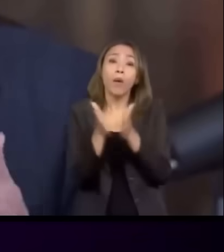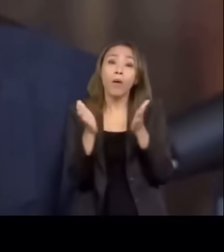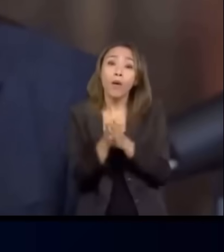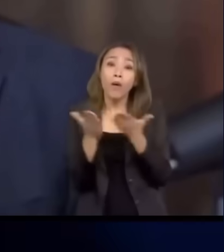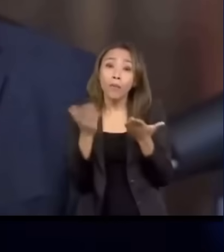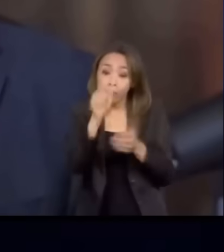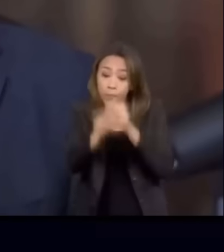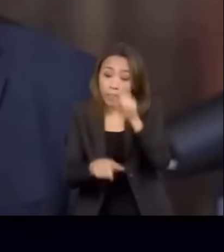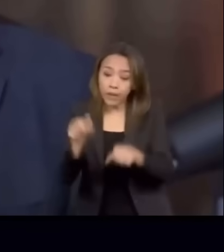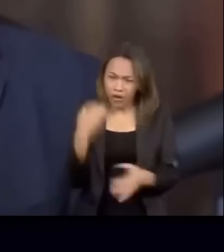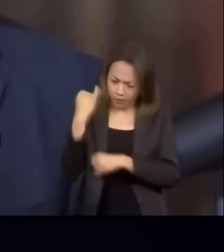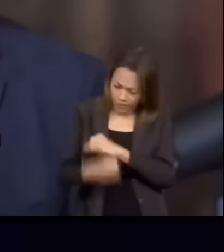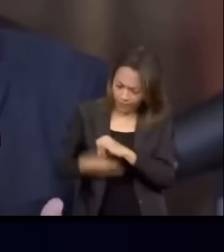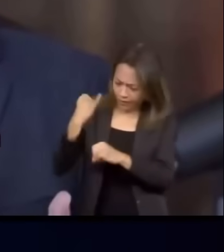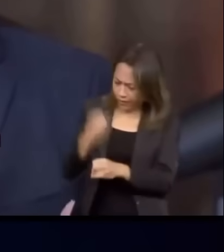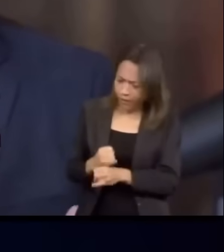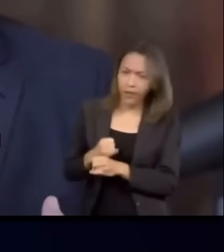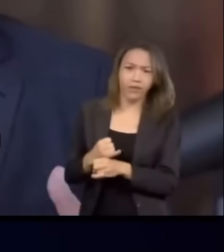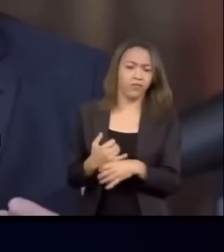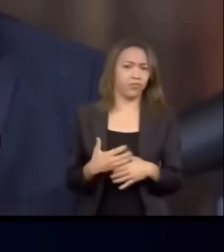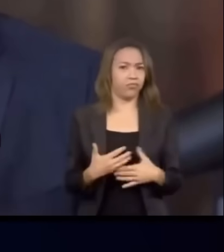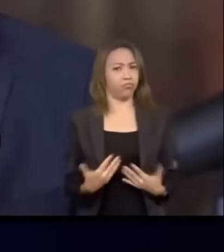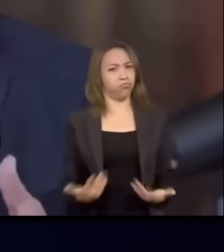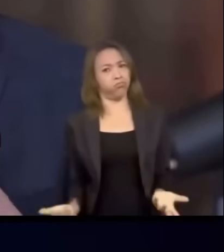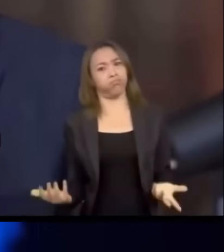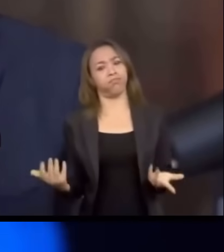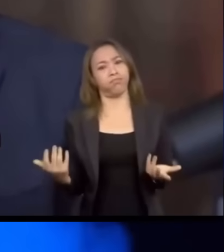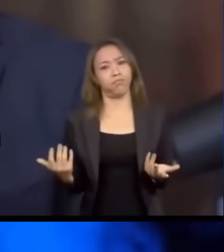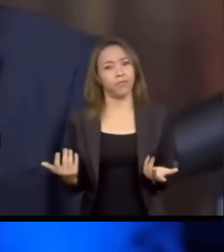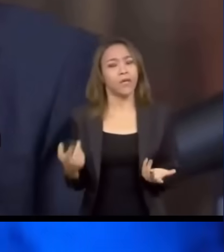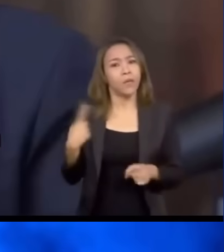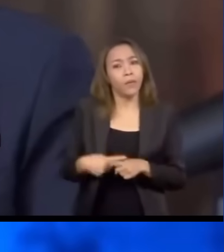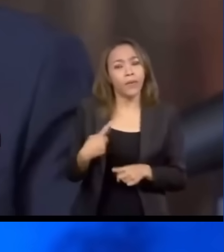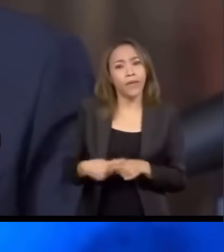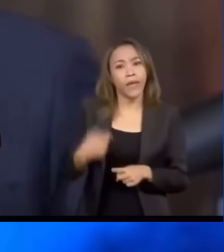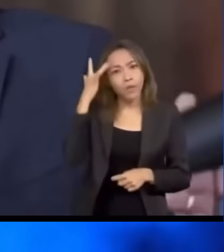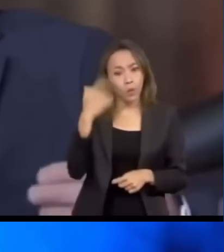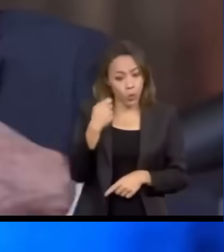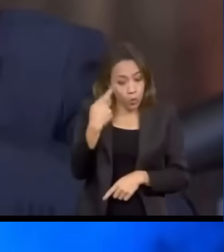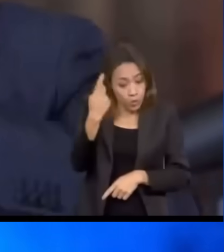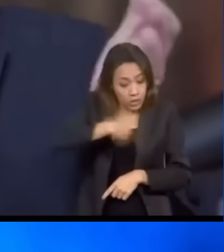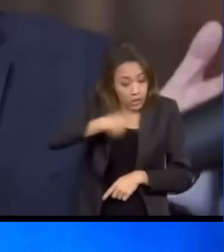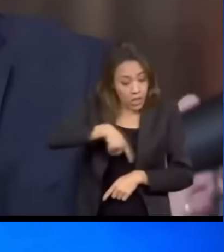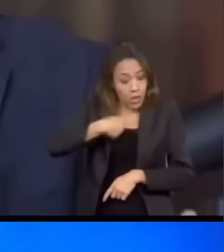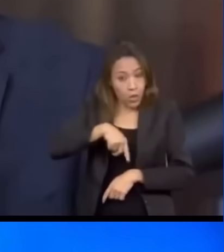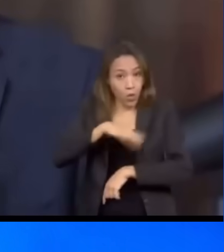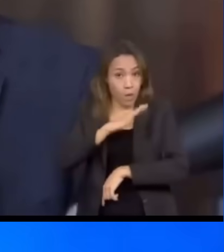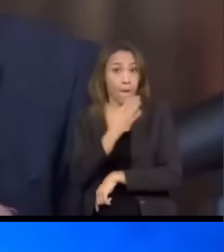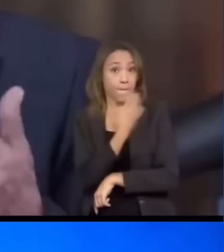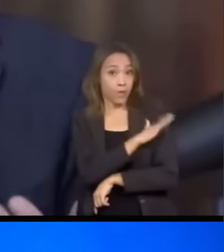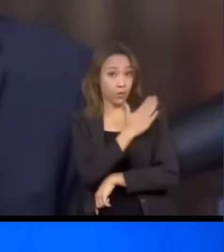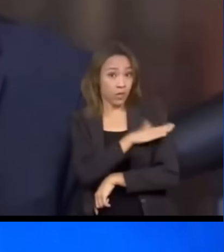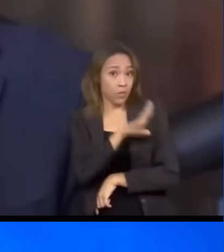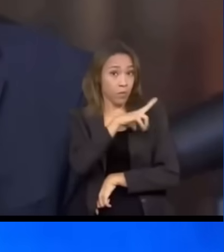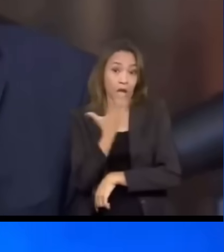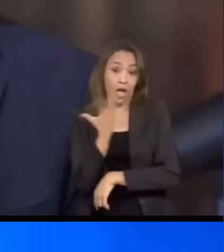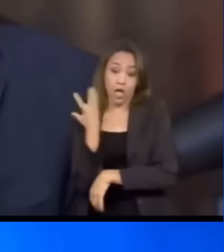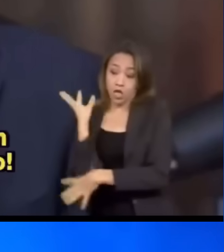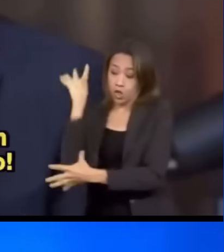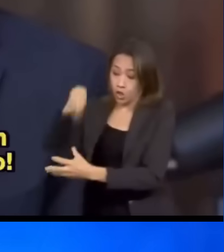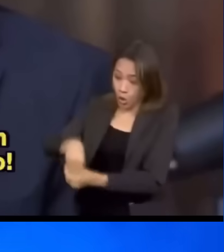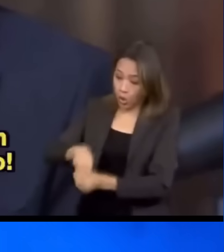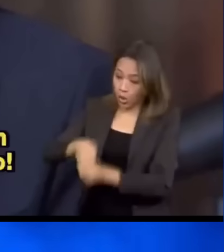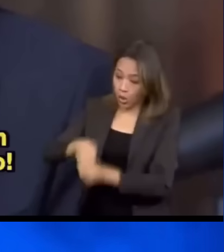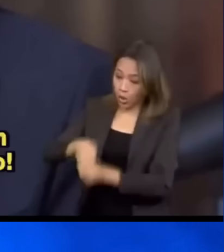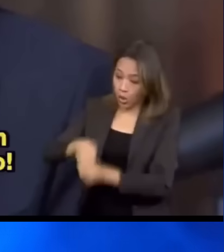hiper preconceituoso, porque as pessoas transformam o seu preconceito pessoal, sabe, pra milhares de pessoas ou milhões de pessoas. Como é